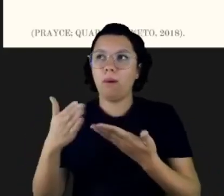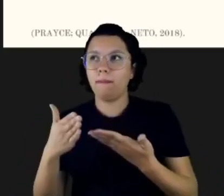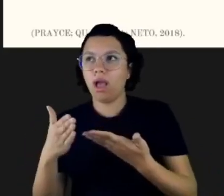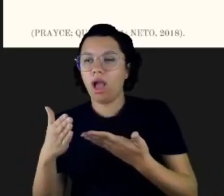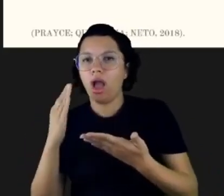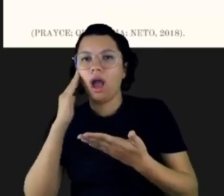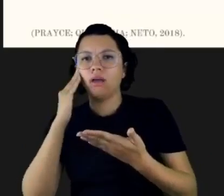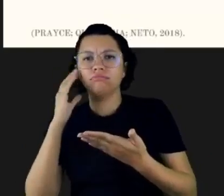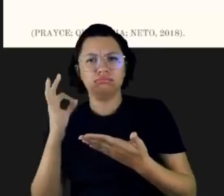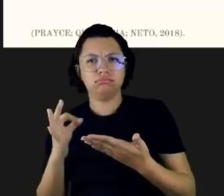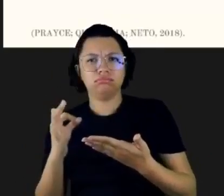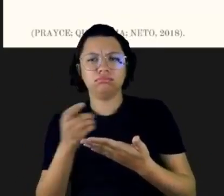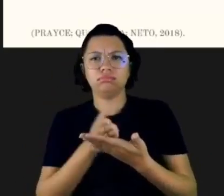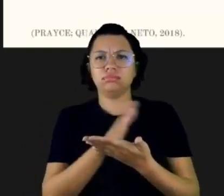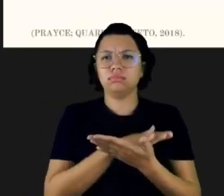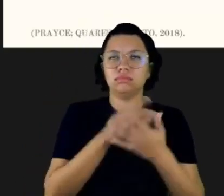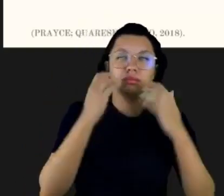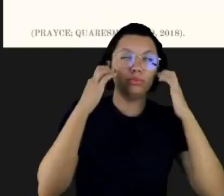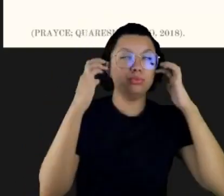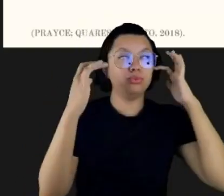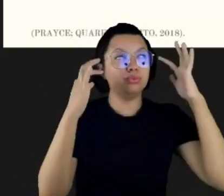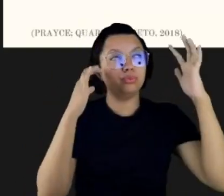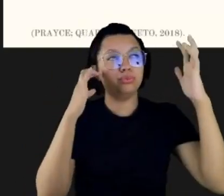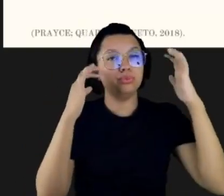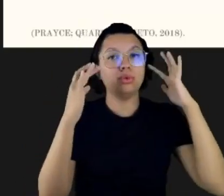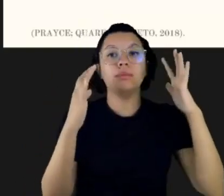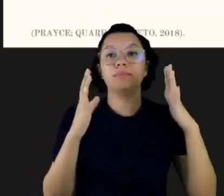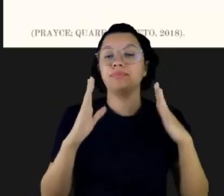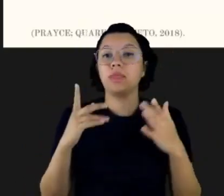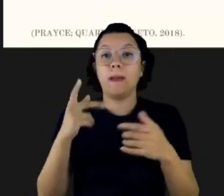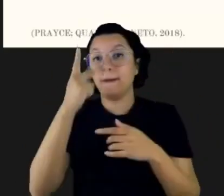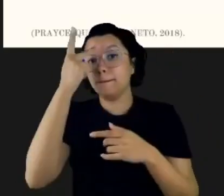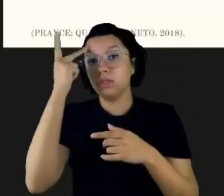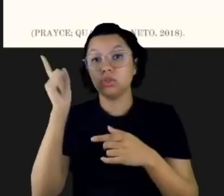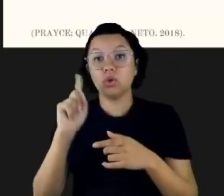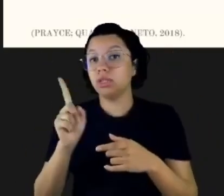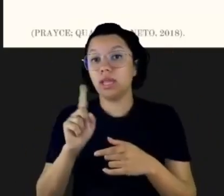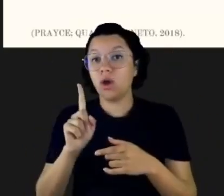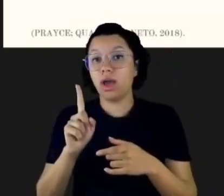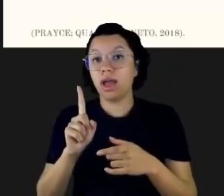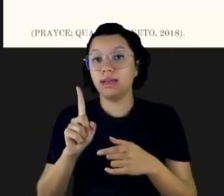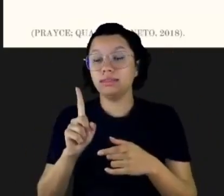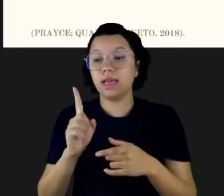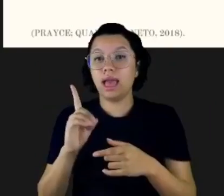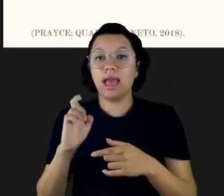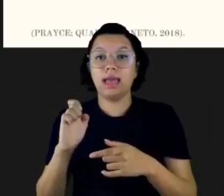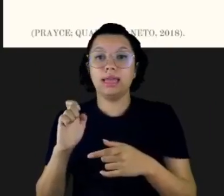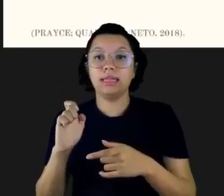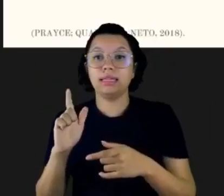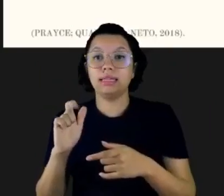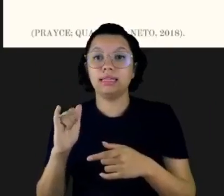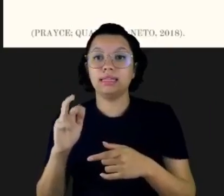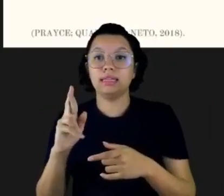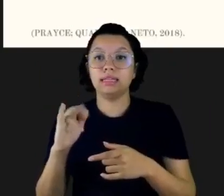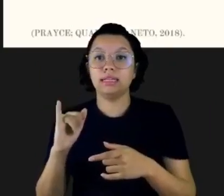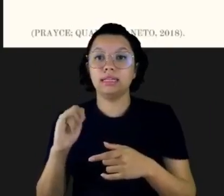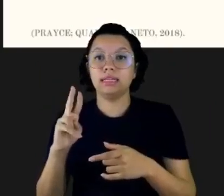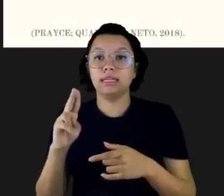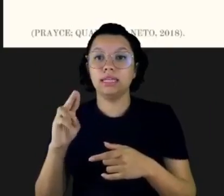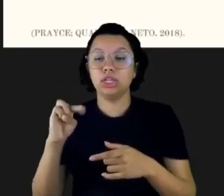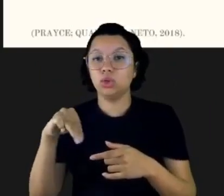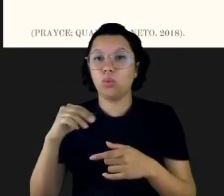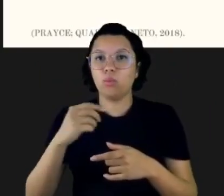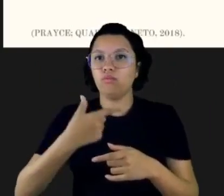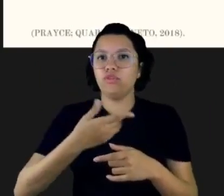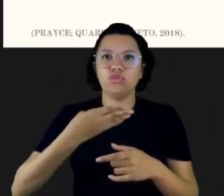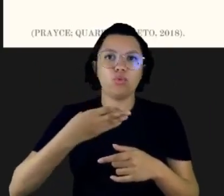delírio, momentos de lucidez. A pessoa não está em delírio 24 horas. Dentro de 24 horas ela tem picos de